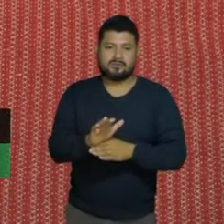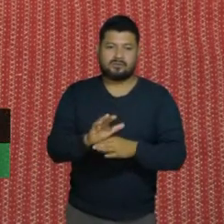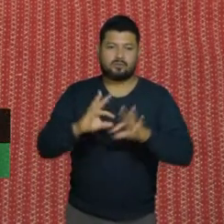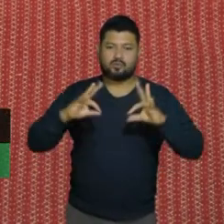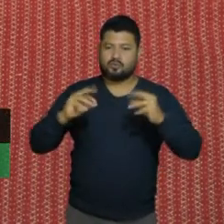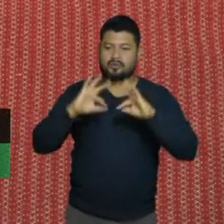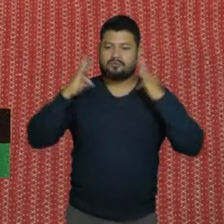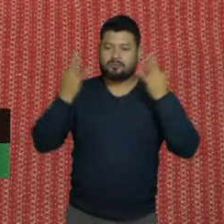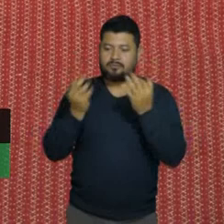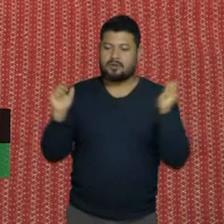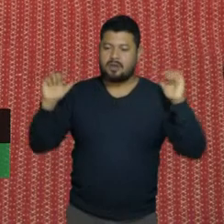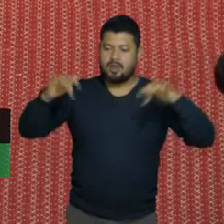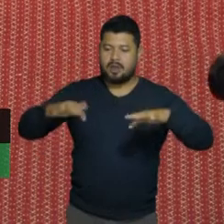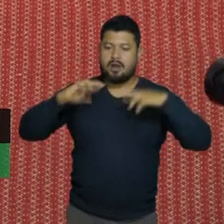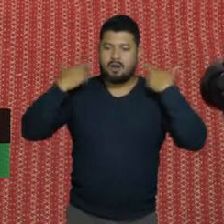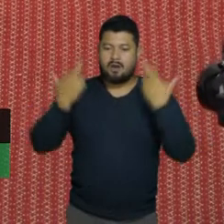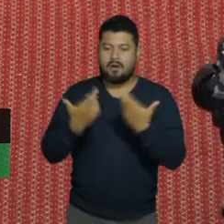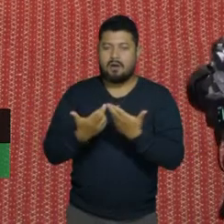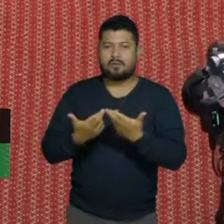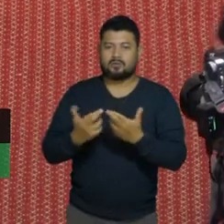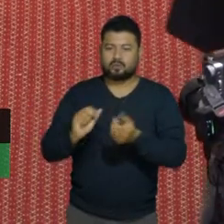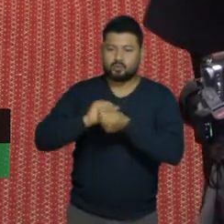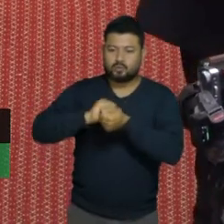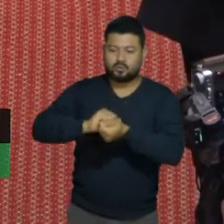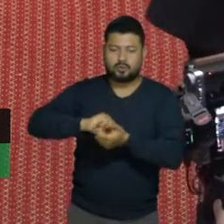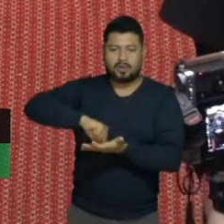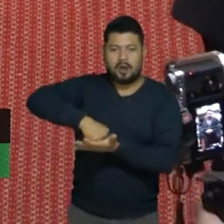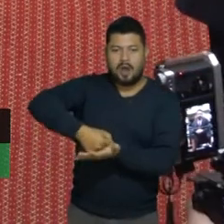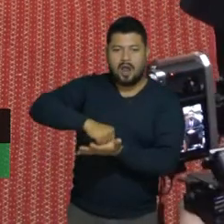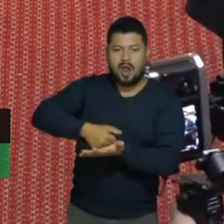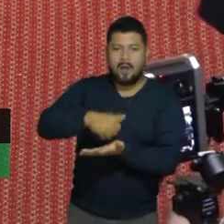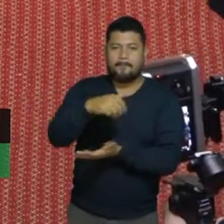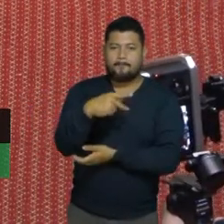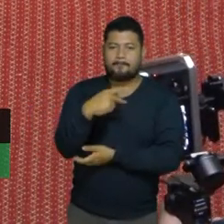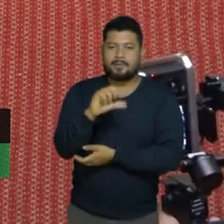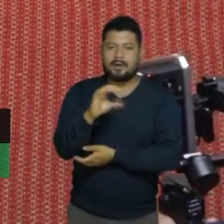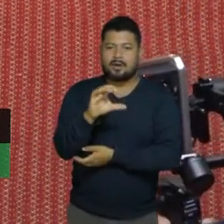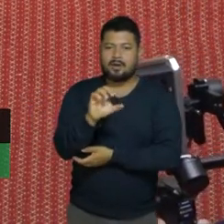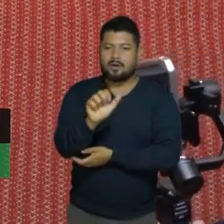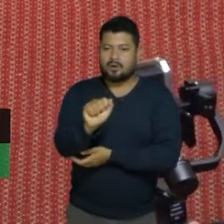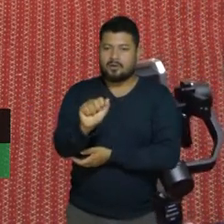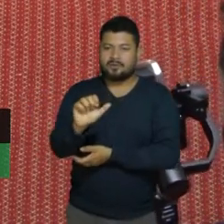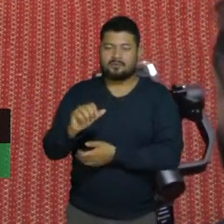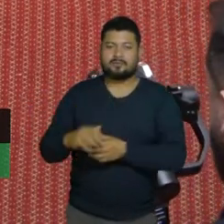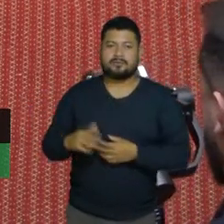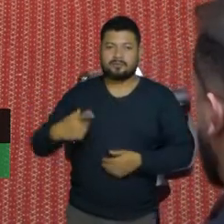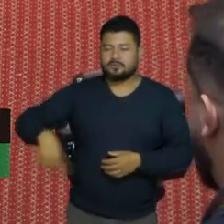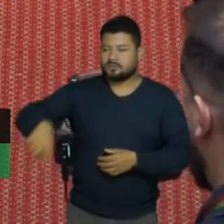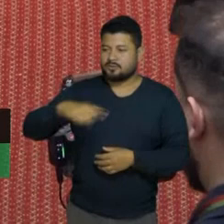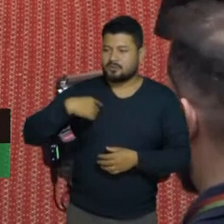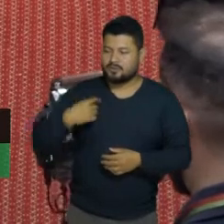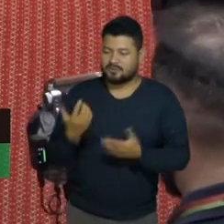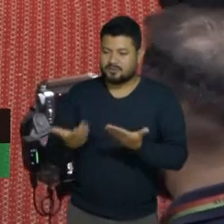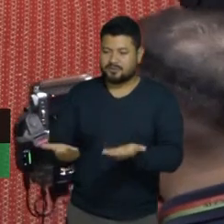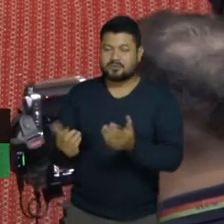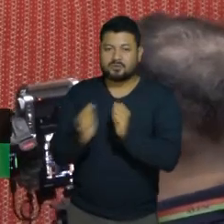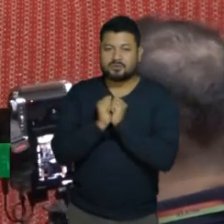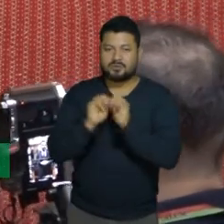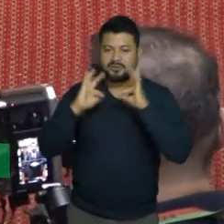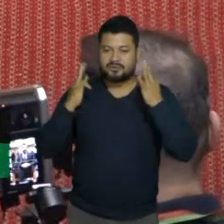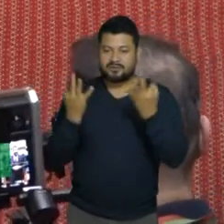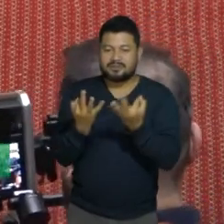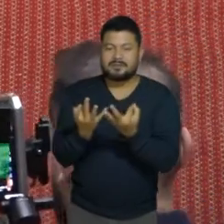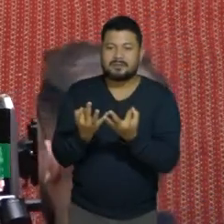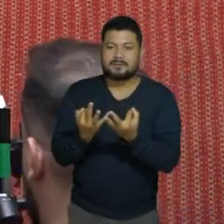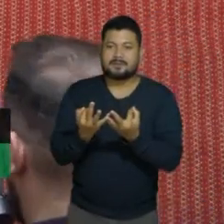ao entorno de uma paçoca de pinhão, e a gente fica muito feliz de estar aqui. Parabéns, e depois no hall